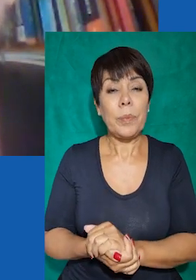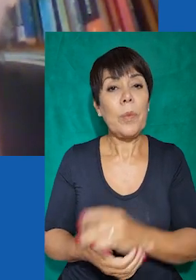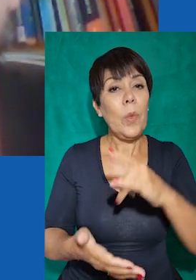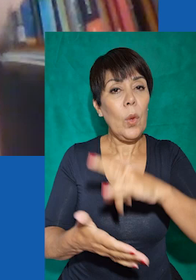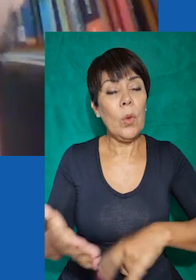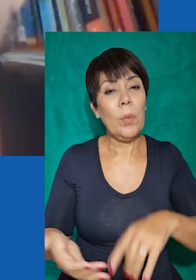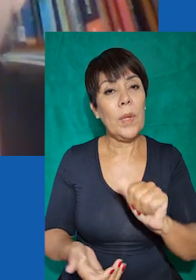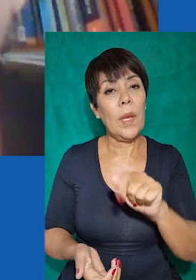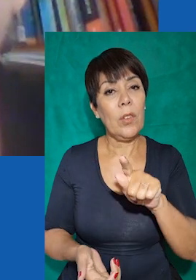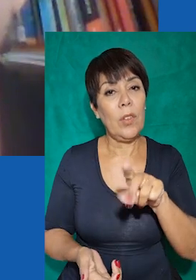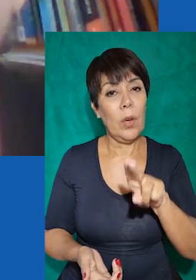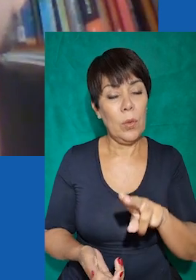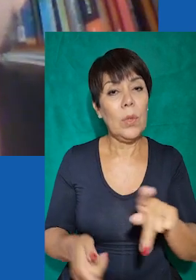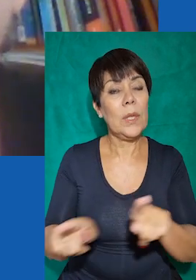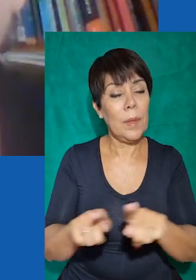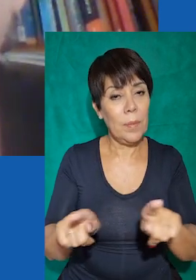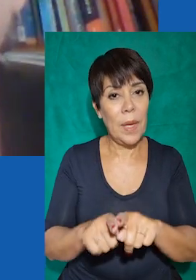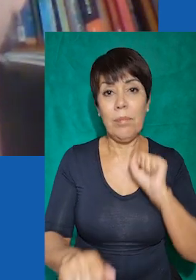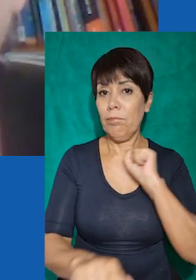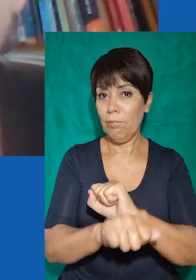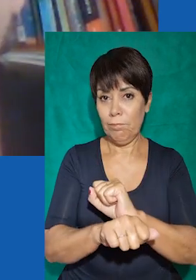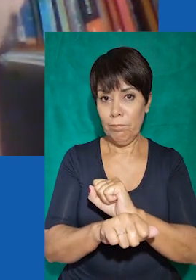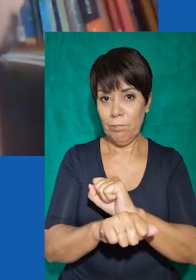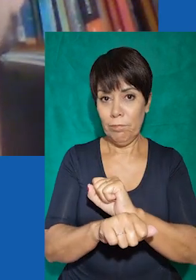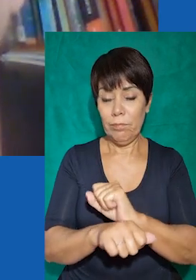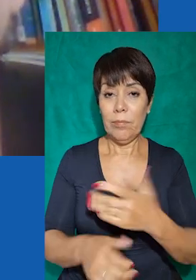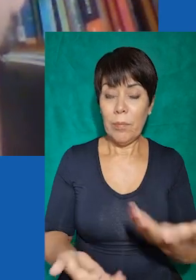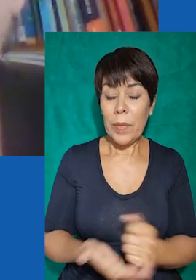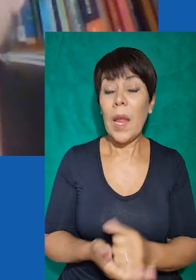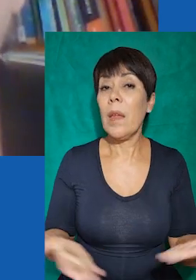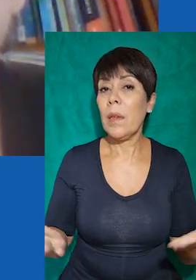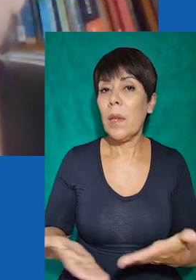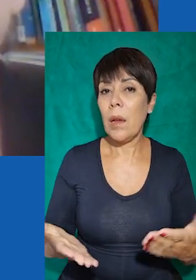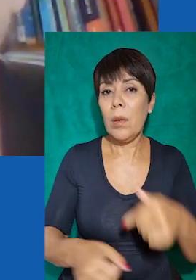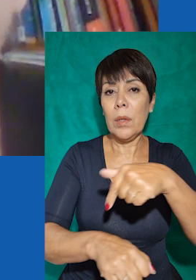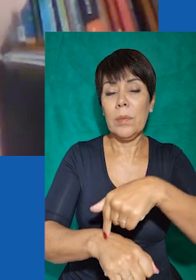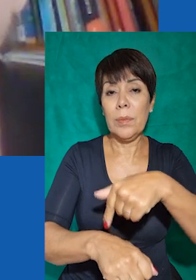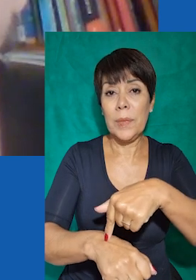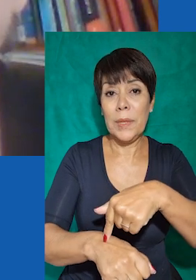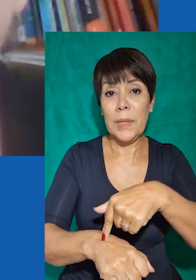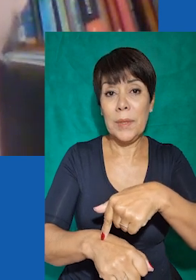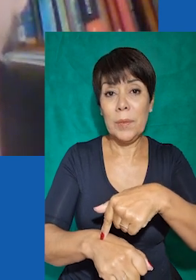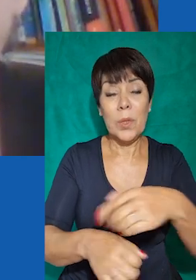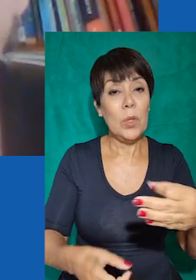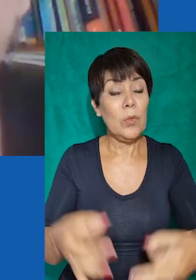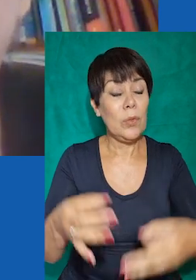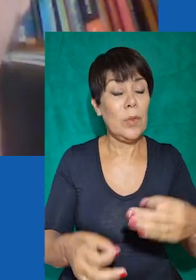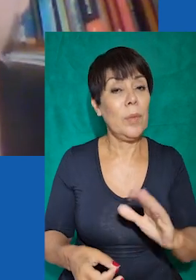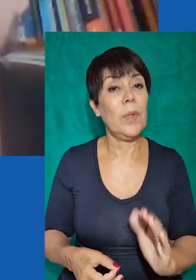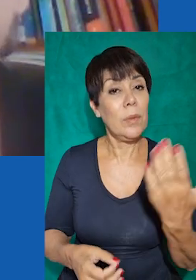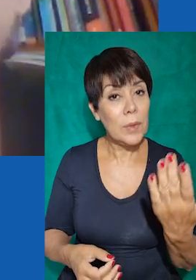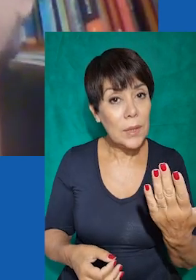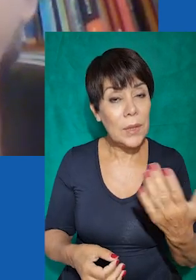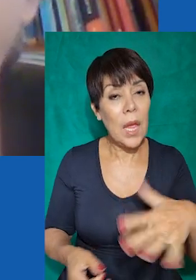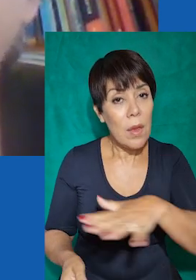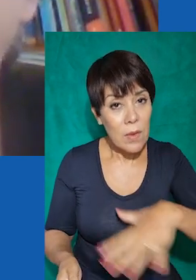o tal documento da AGU, da Advocacia Geral da União. E agora era o momento de fazer o julgamento